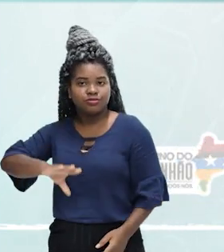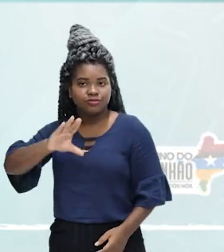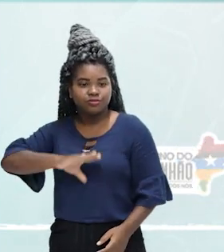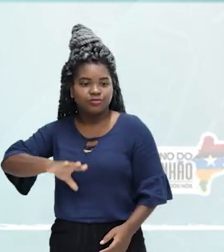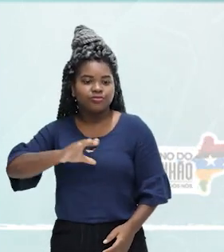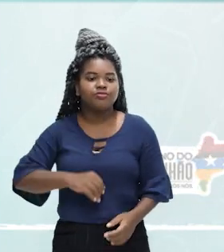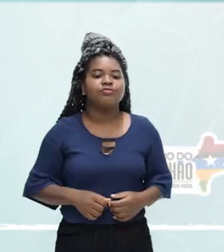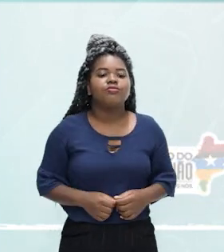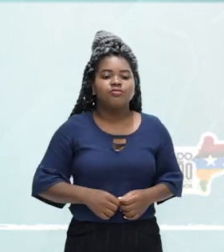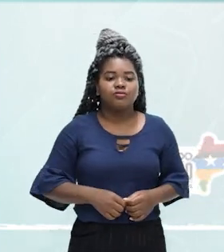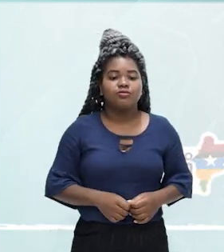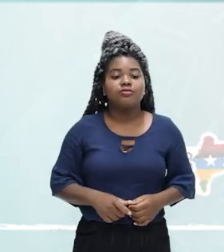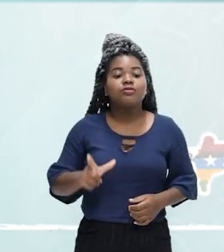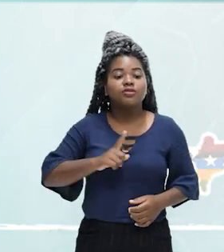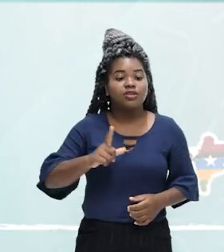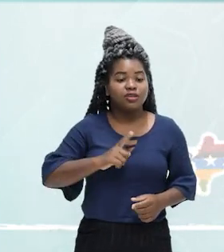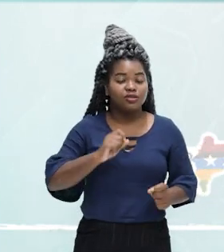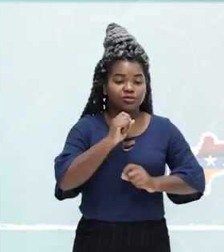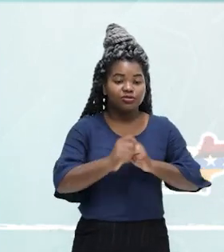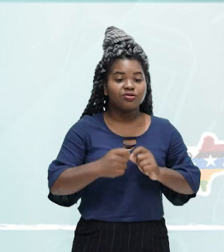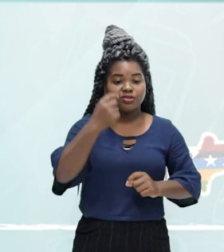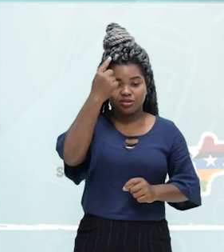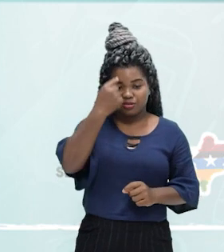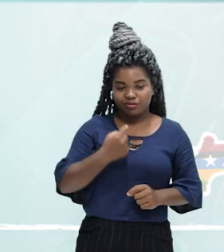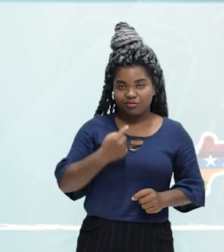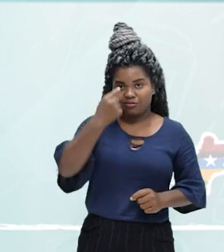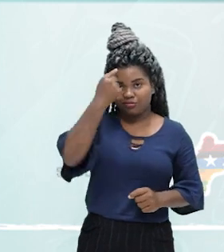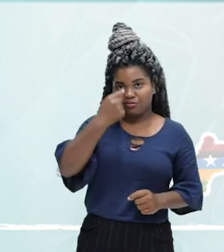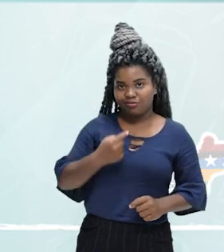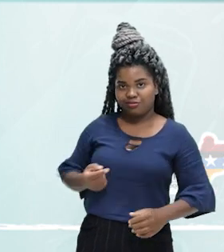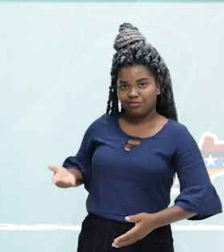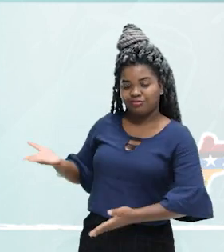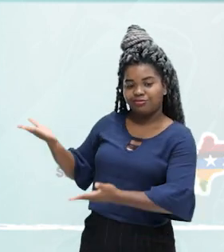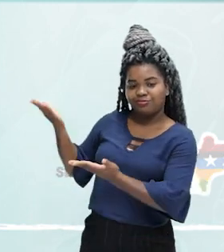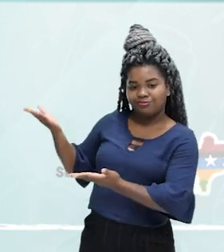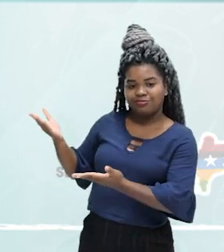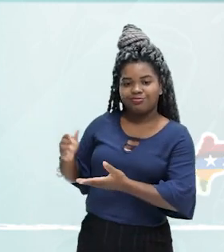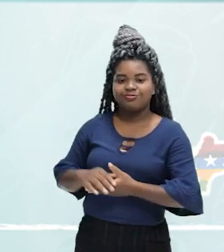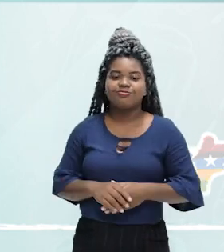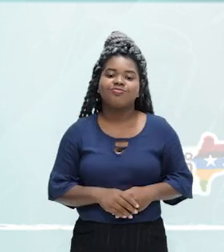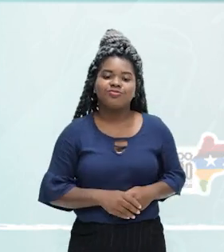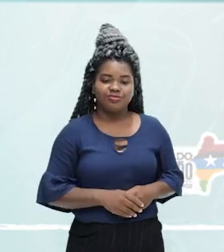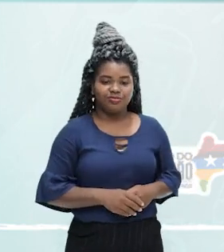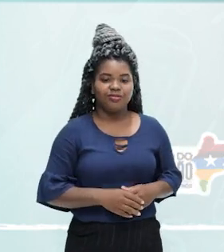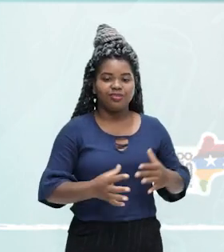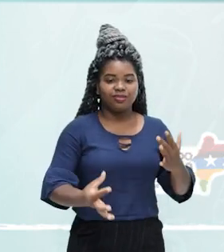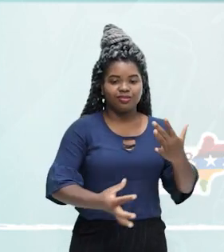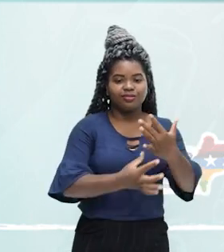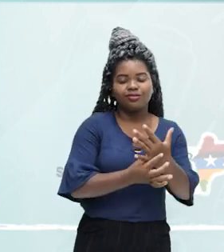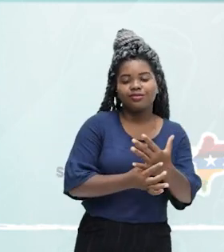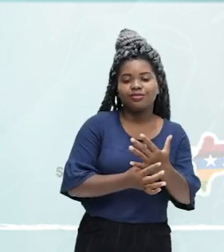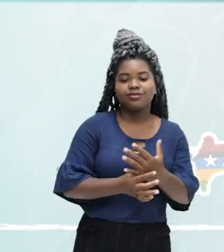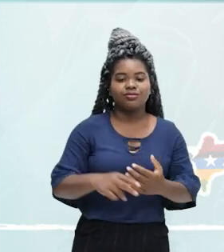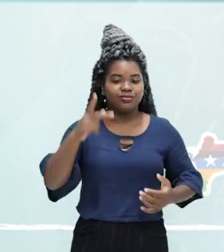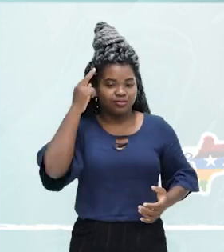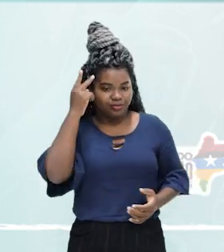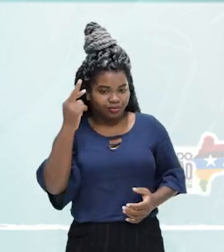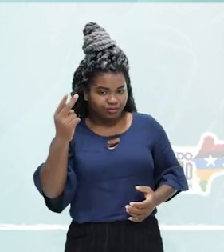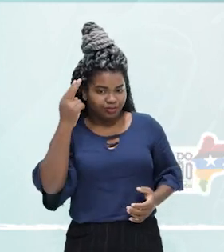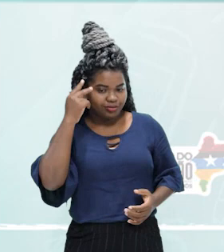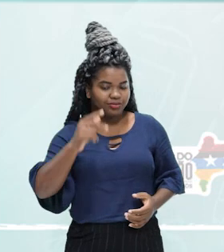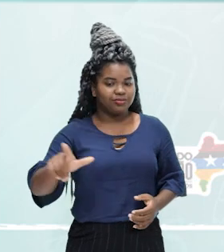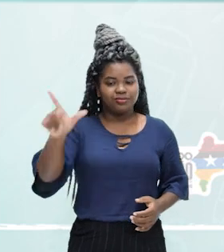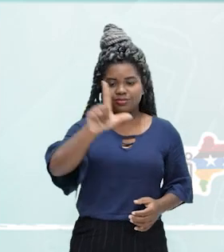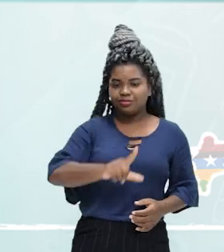vez, tá certo? Eu trouxe aqui uma figura para vocês, né? O realismo foi um movimento literário, histórico e cultural